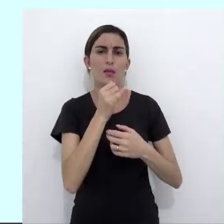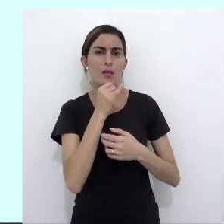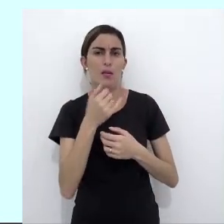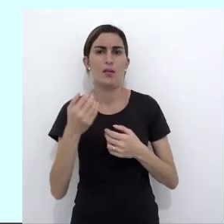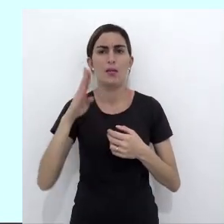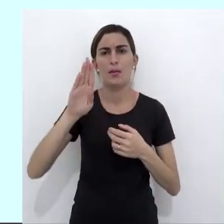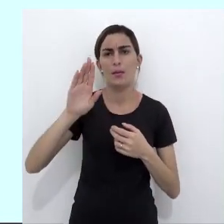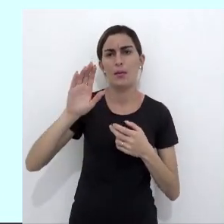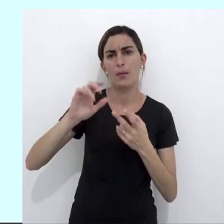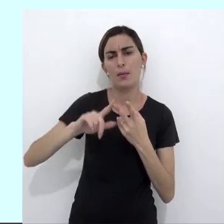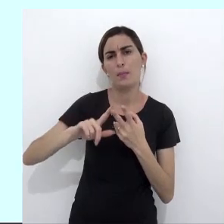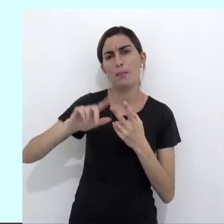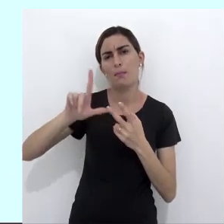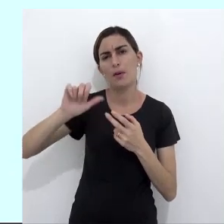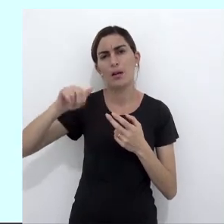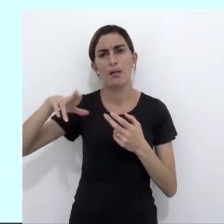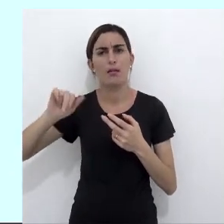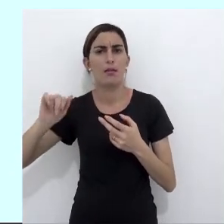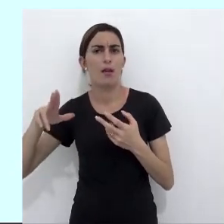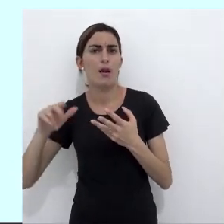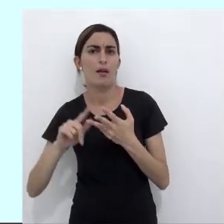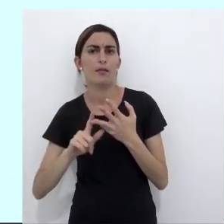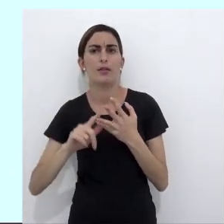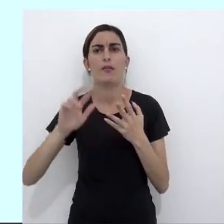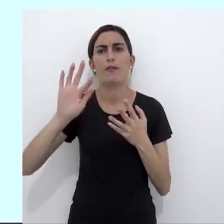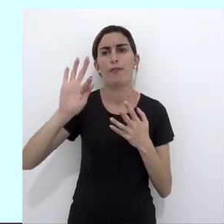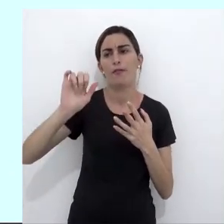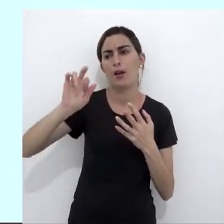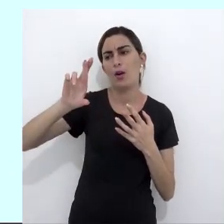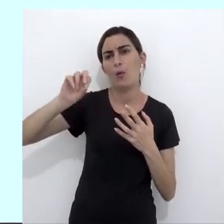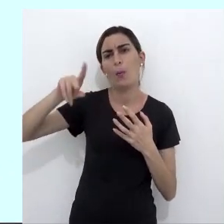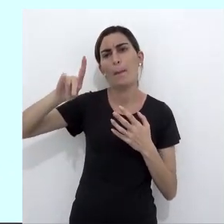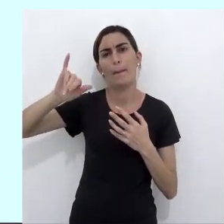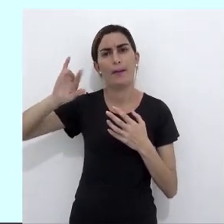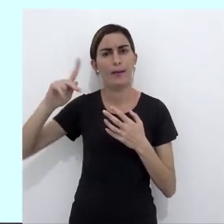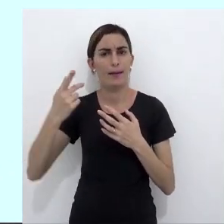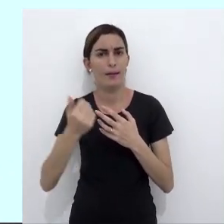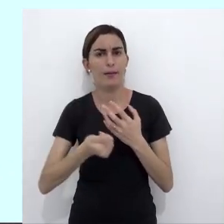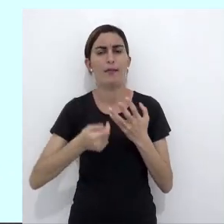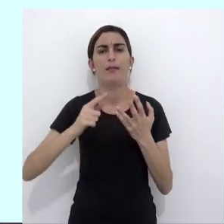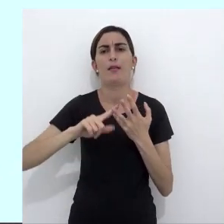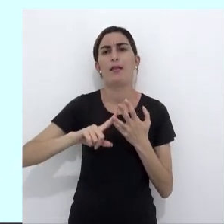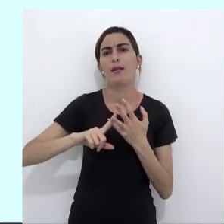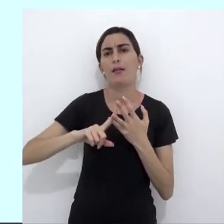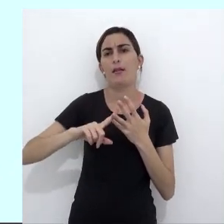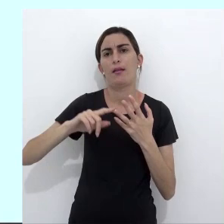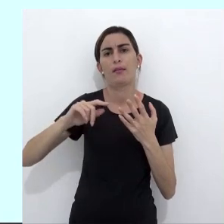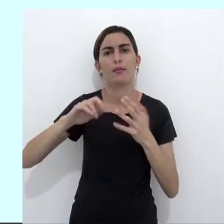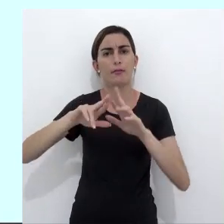a Balaiada, a Farroupilha. Ok? E o segundo reinado,